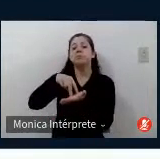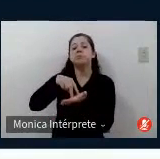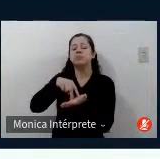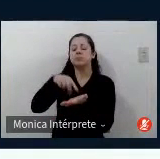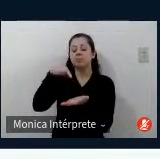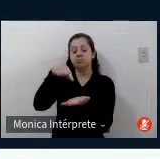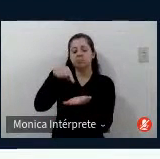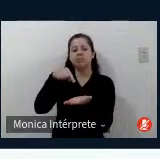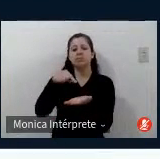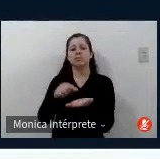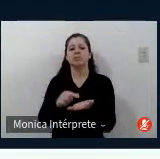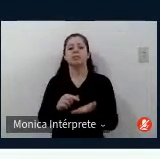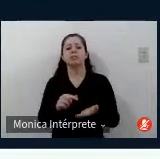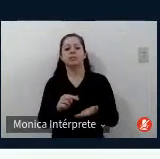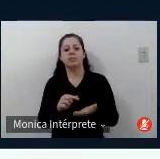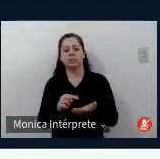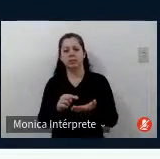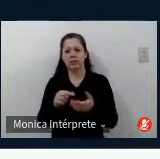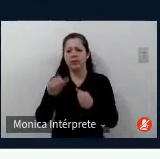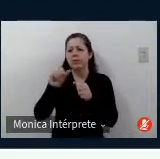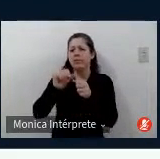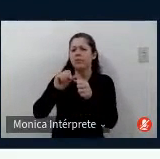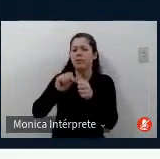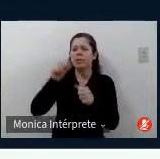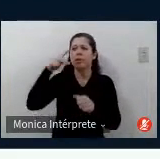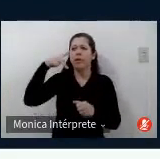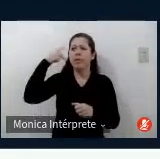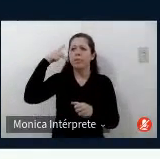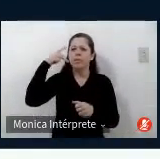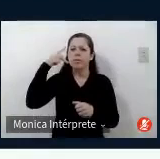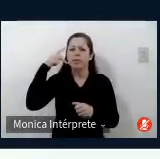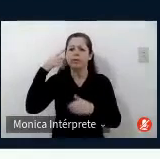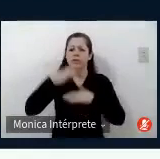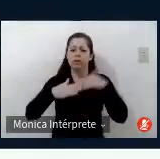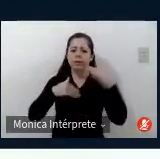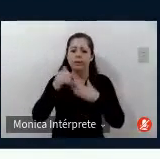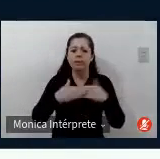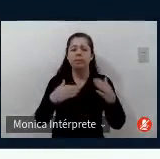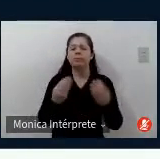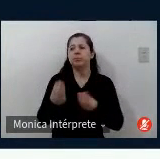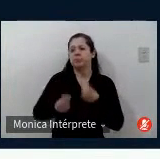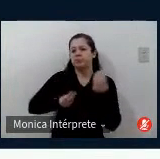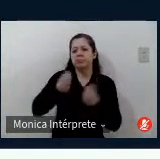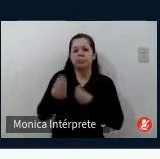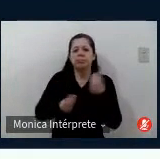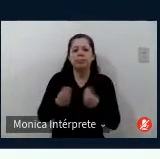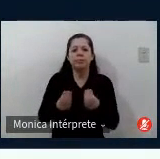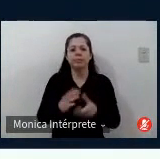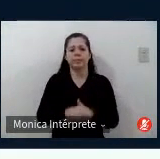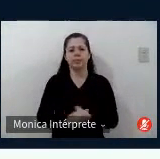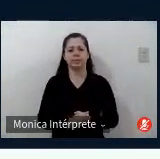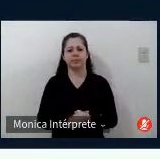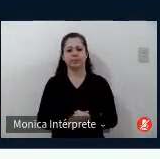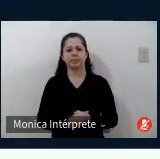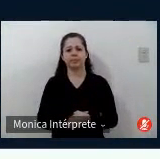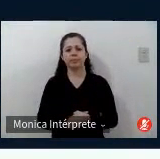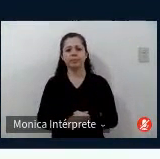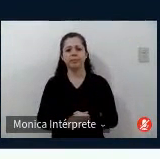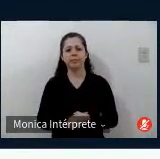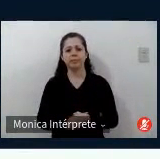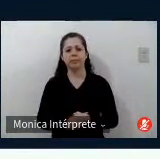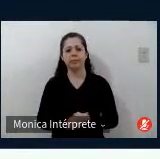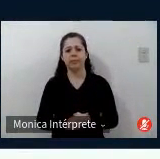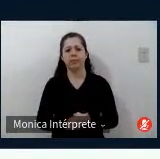vão implementar a política. Então, a política prevê que nós teremos uma assessoria de alimentação e